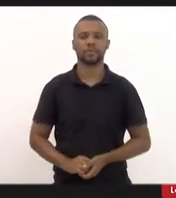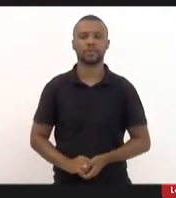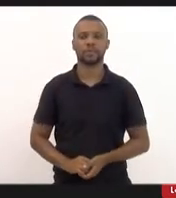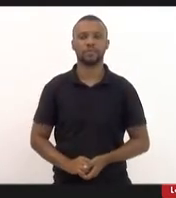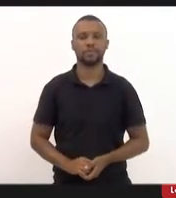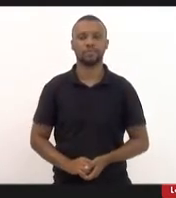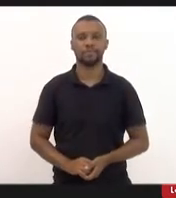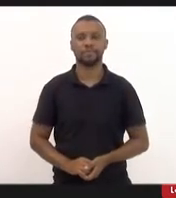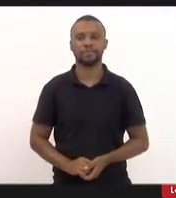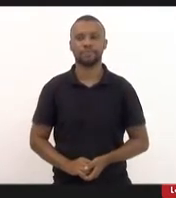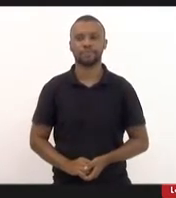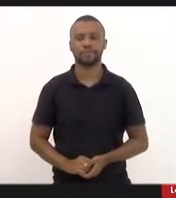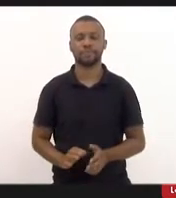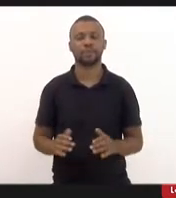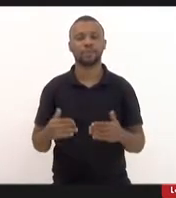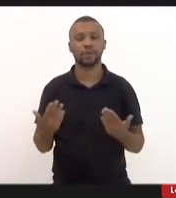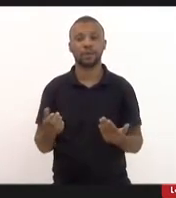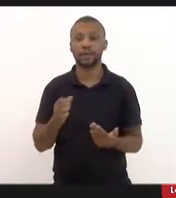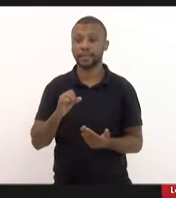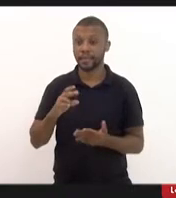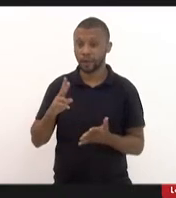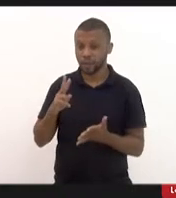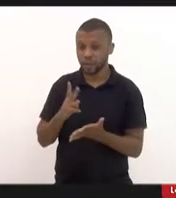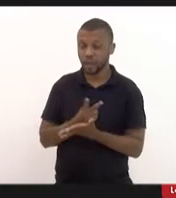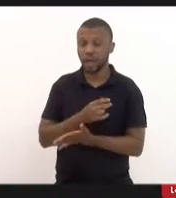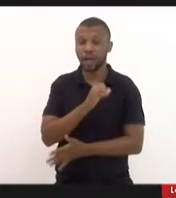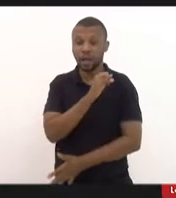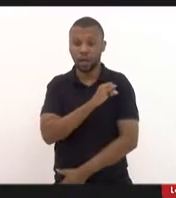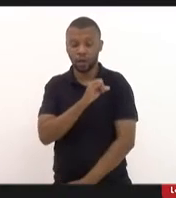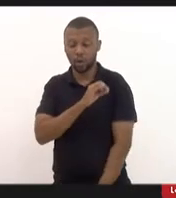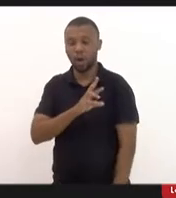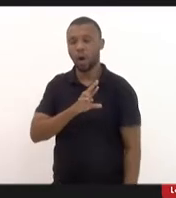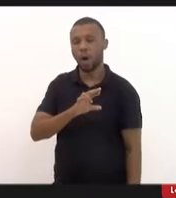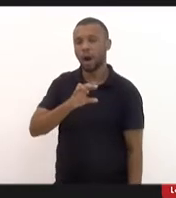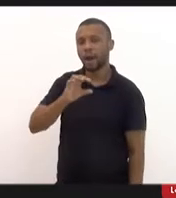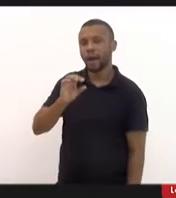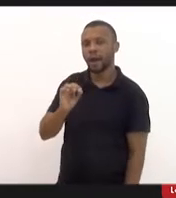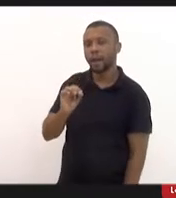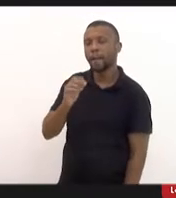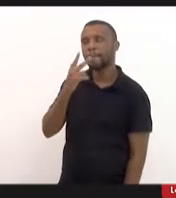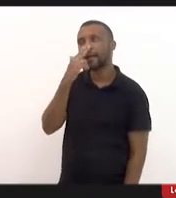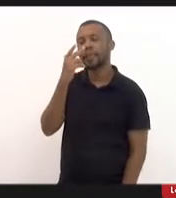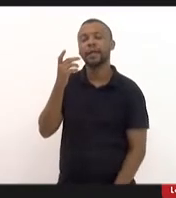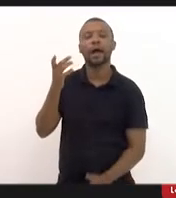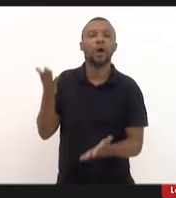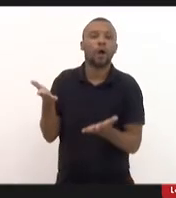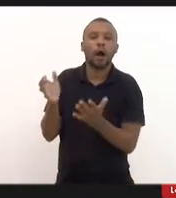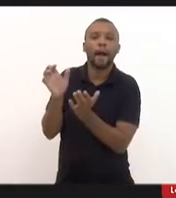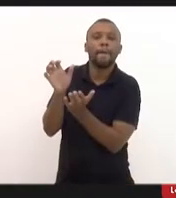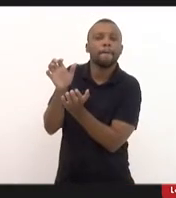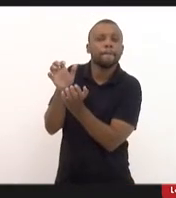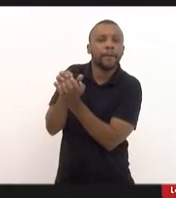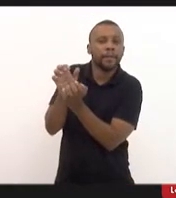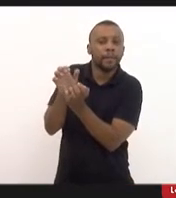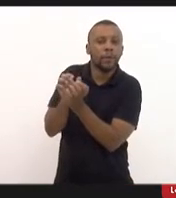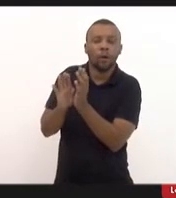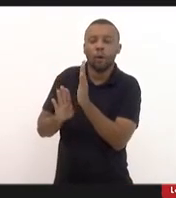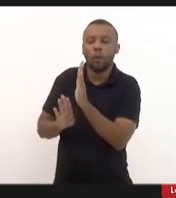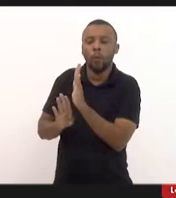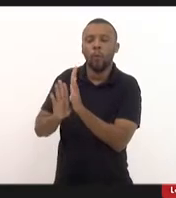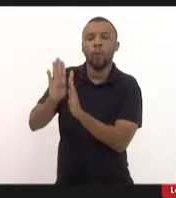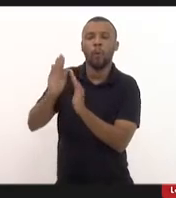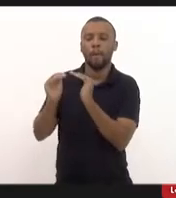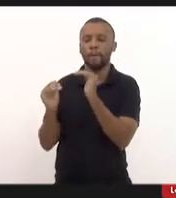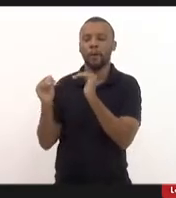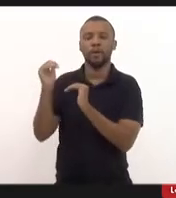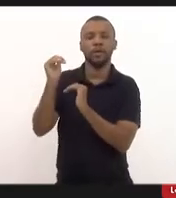Ou seja, quer dizer, se bobear o Estado do Rio de Janeiro. Né? Aliás, Pernambuco agora passou o Estado do Rio de Janeiro na indústria